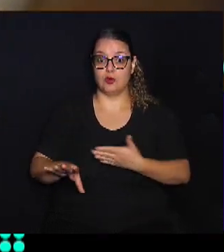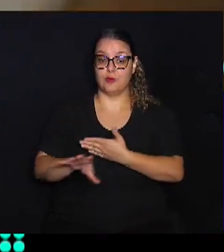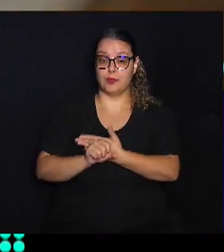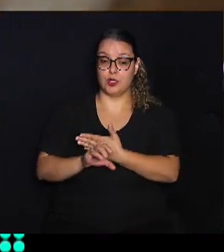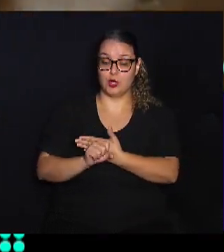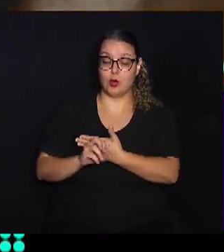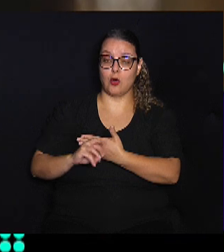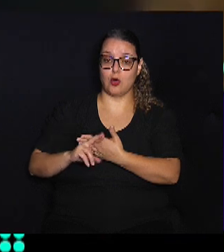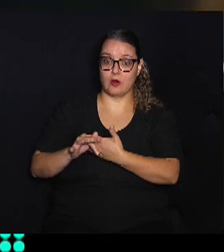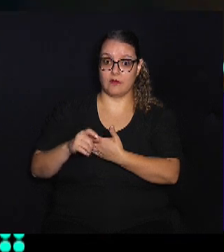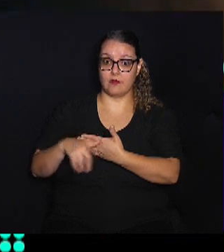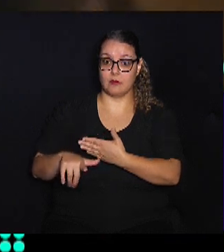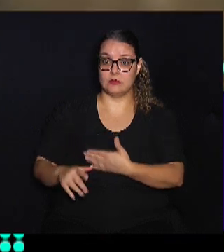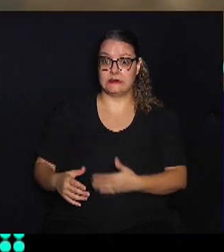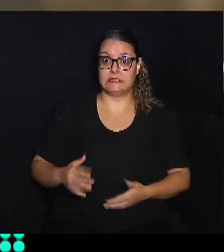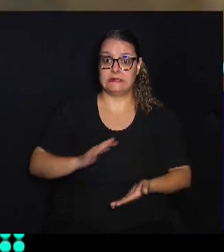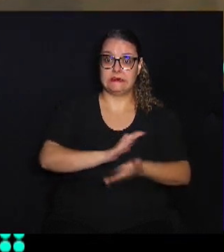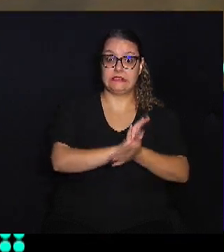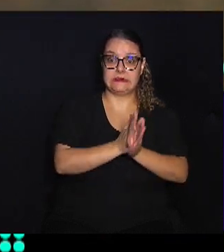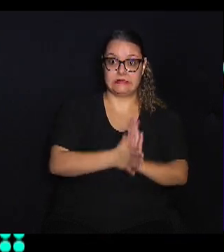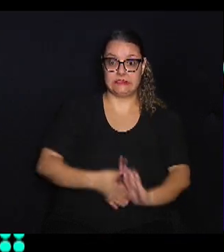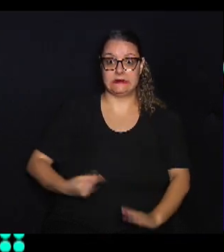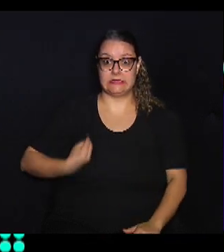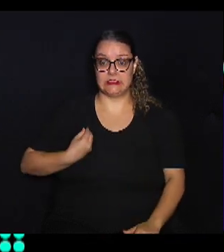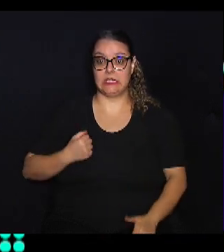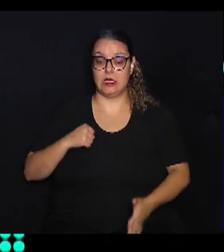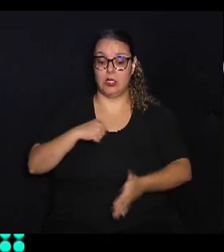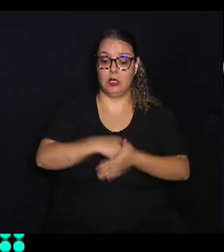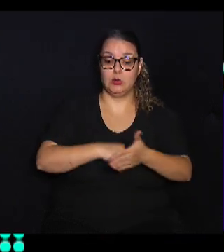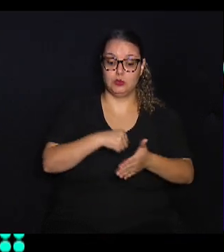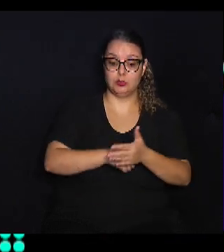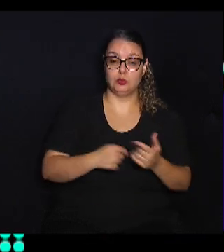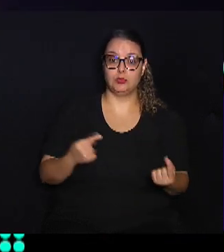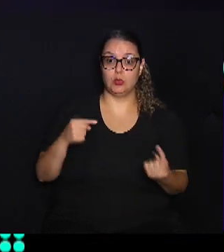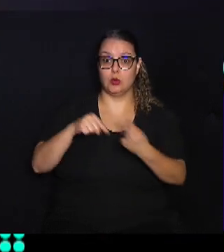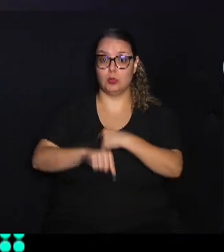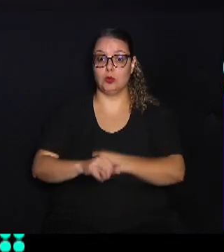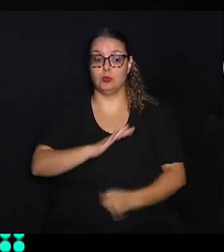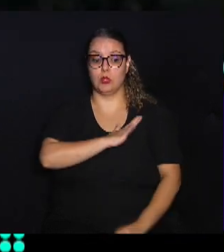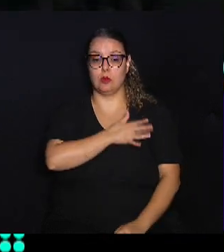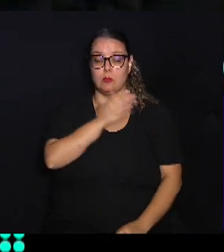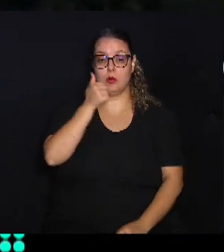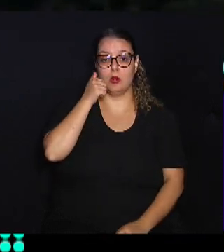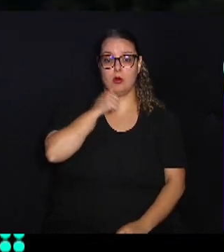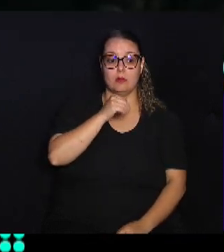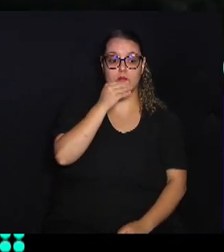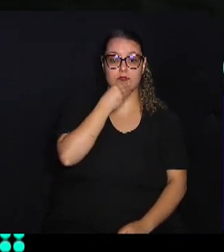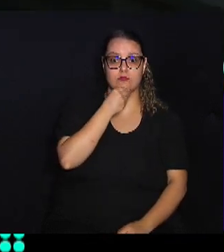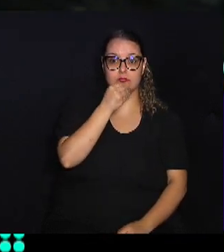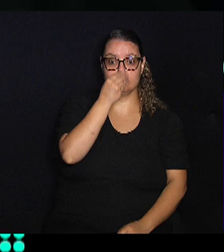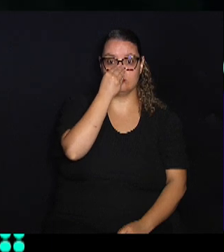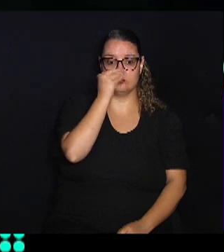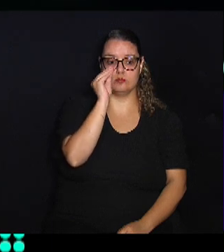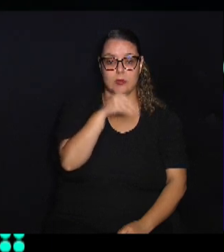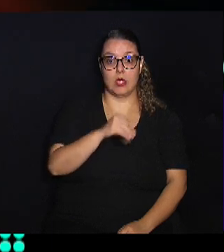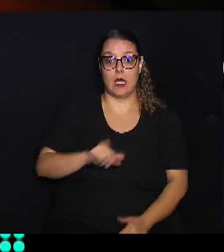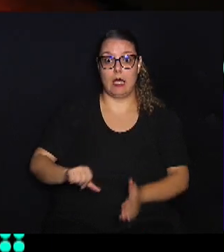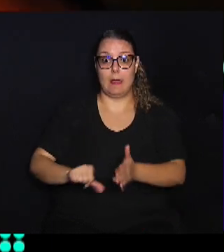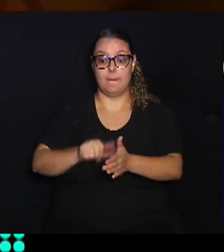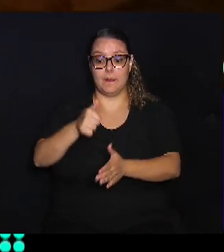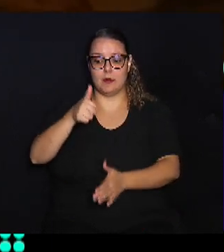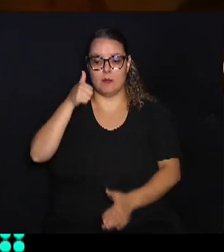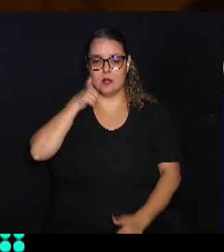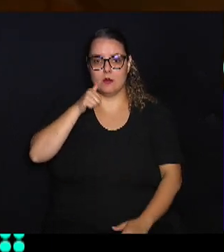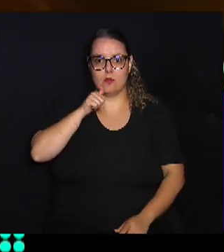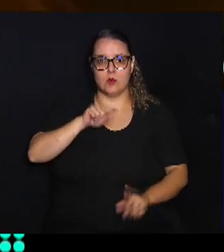das tragédias pessoais, luta contra o preconceito para se tornar a primeira mulher parteira